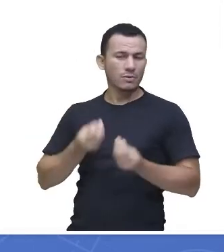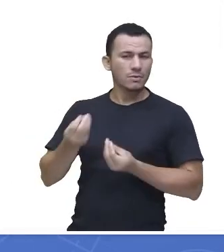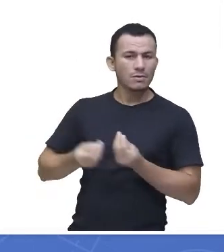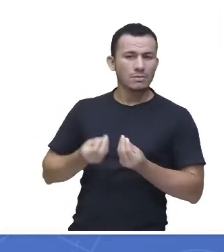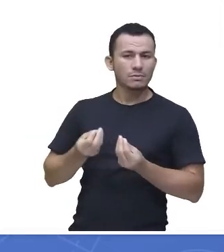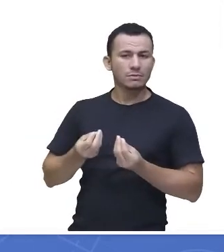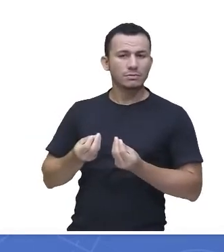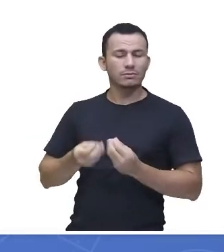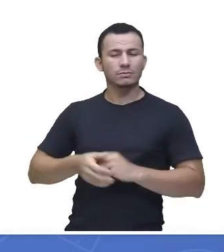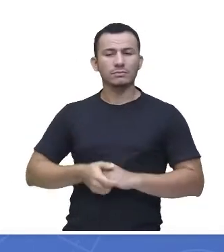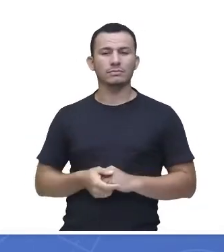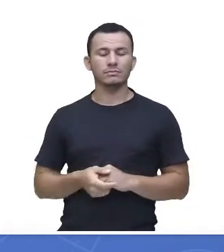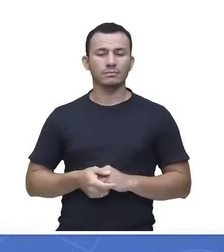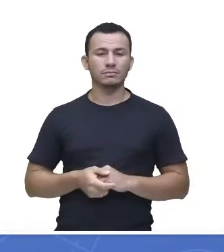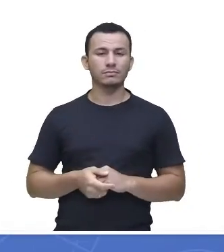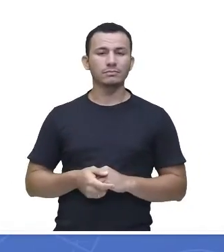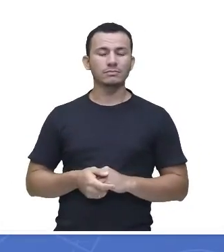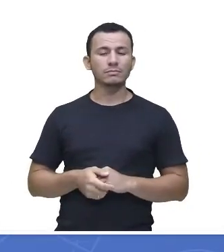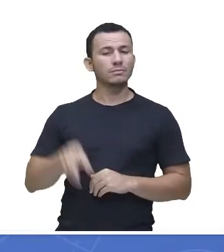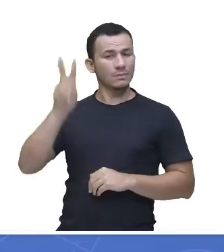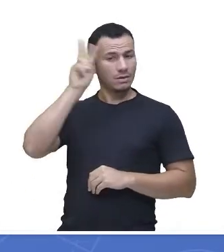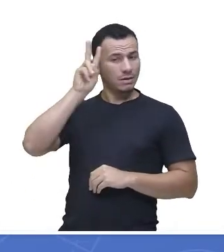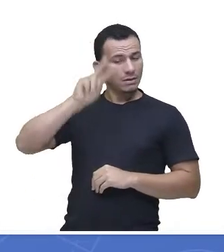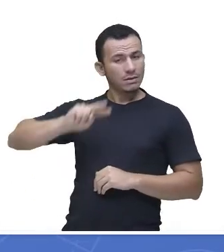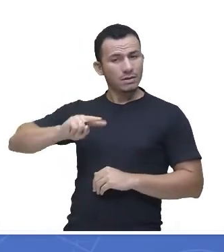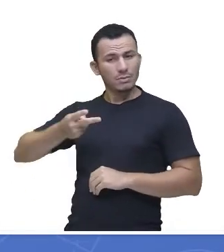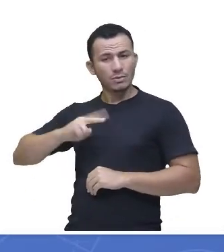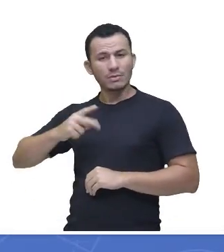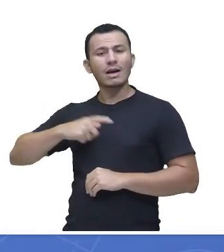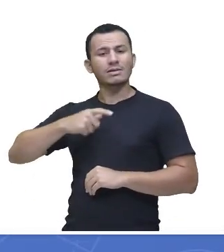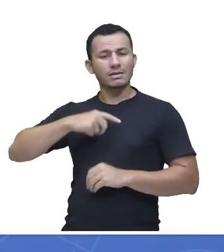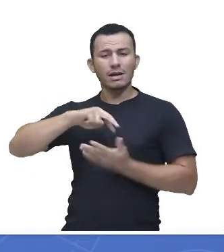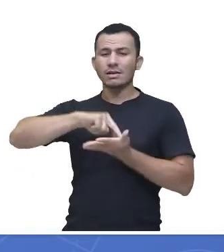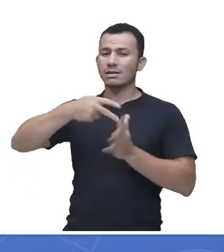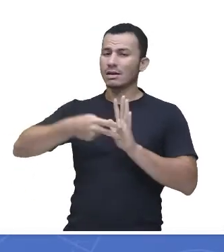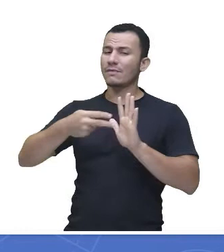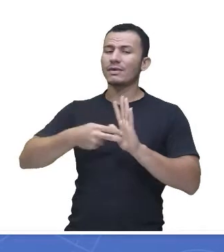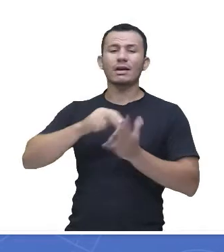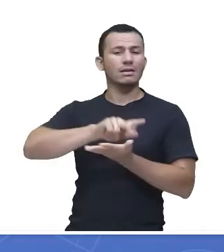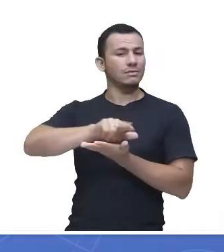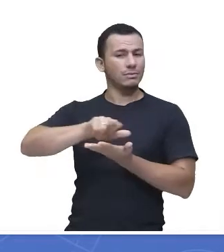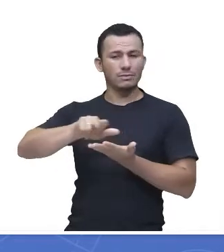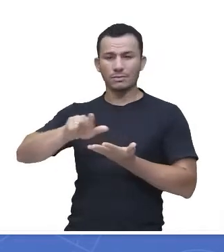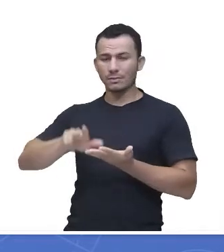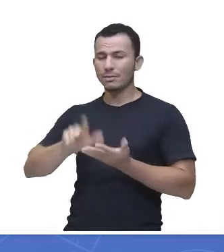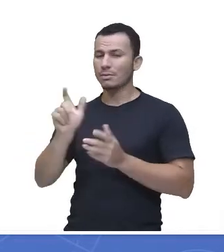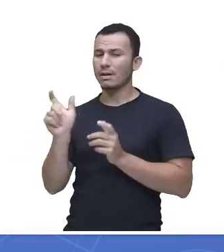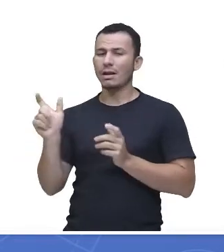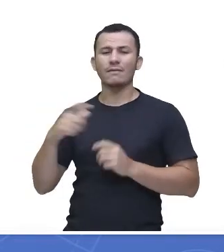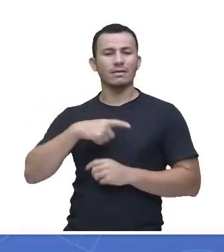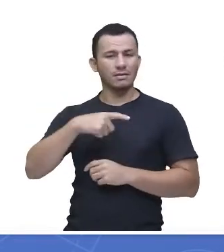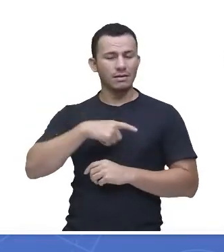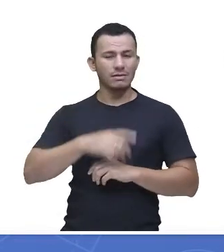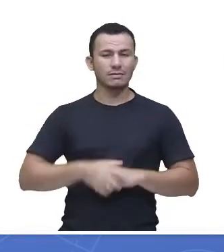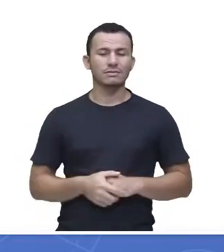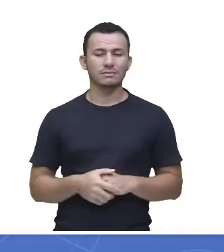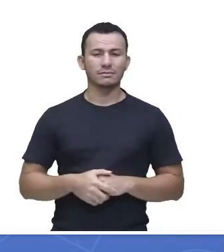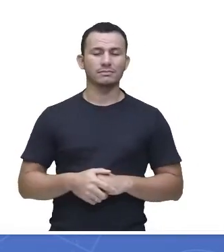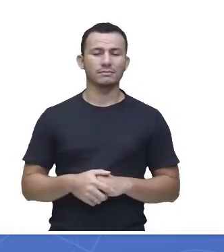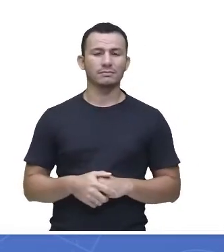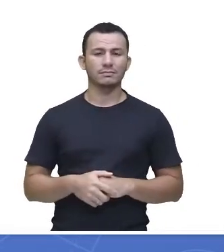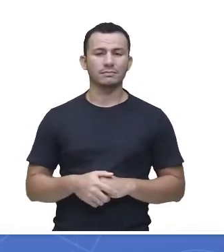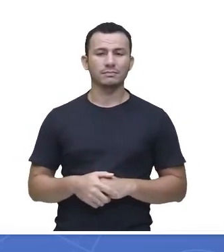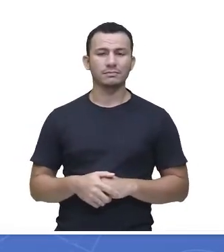assume ambiguidade. Vamos lembrar da ambiguidade, né? Aqueles múltiplos sentidos que a palavra pode assumir. Vou registrar